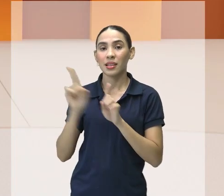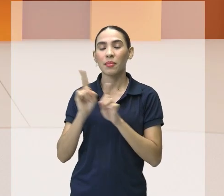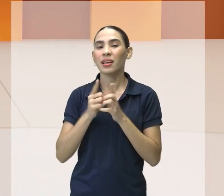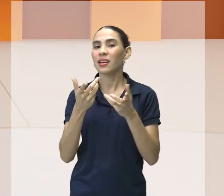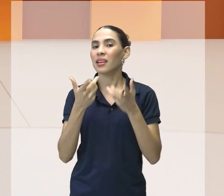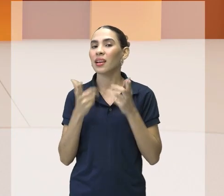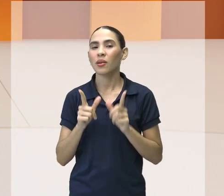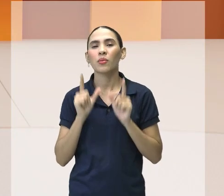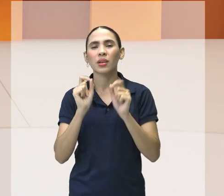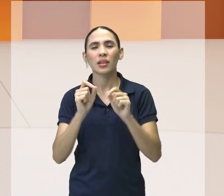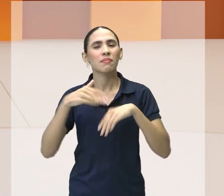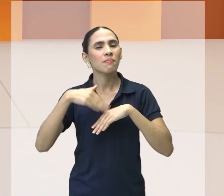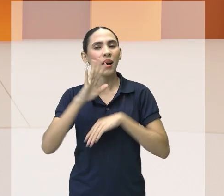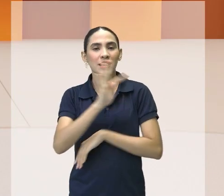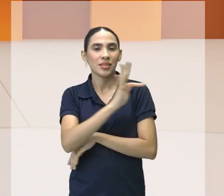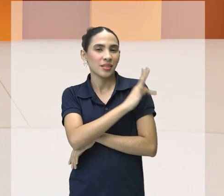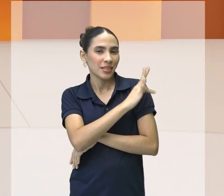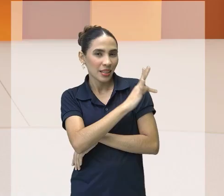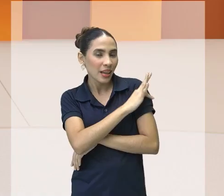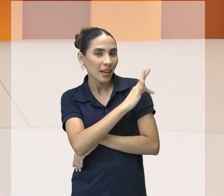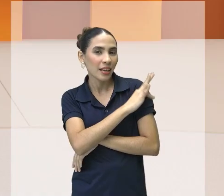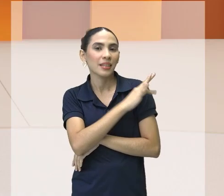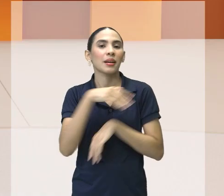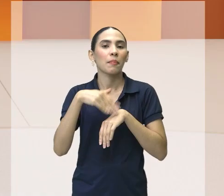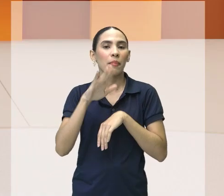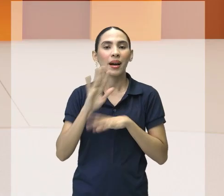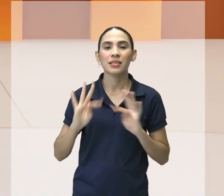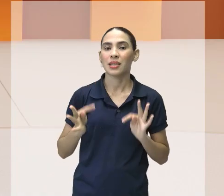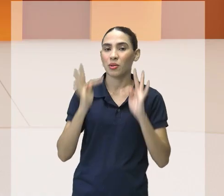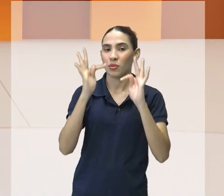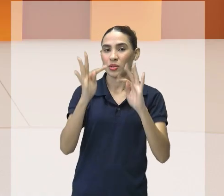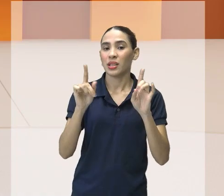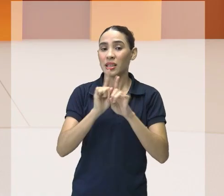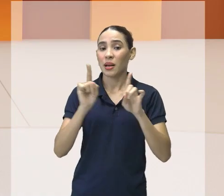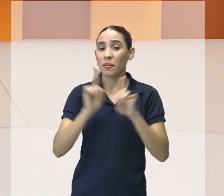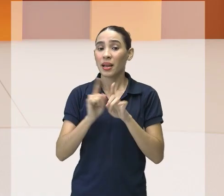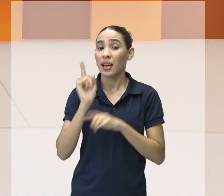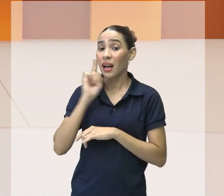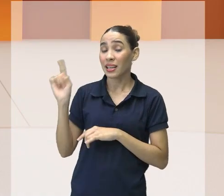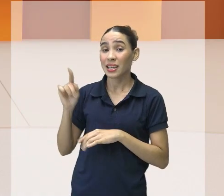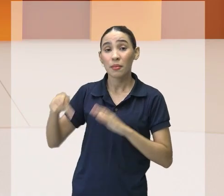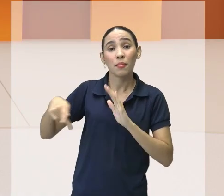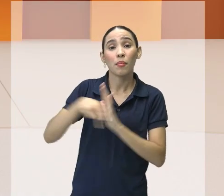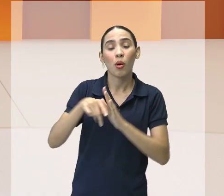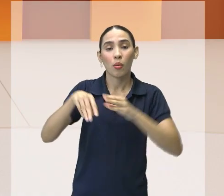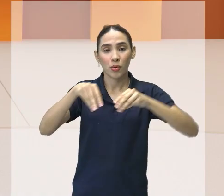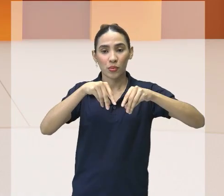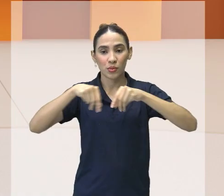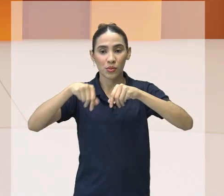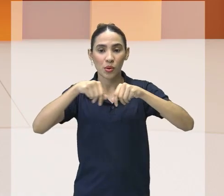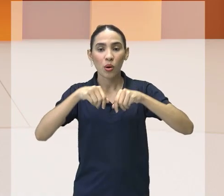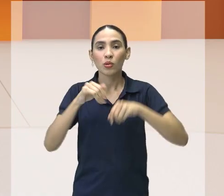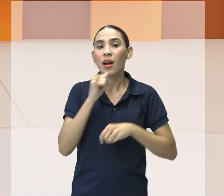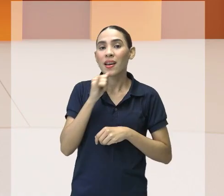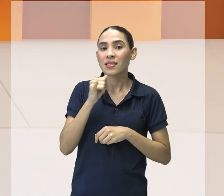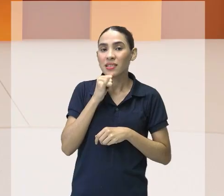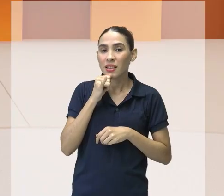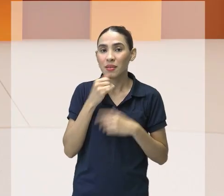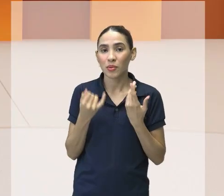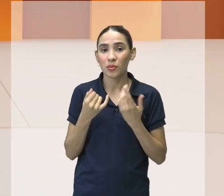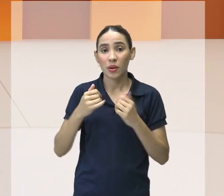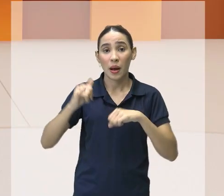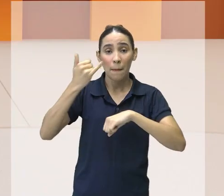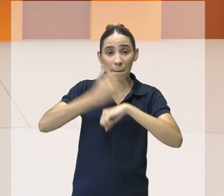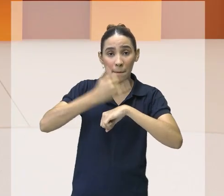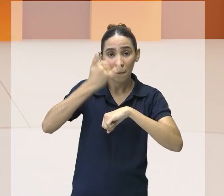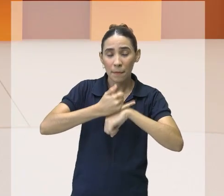requer mais técnicas, né, mais tecnologias para tirar aqui do solo, por exemplo, um